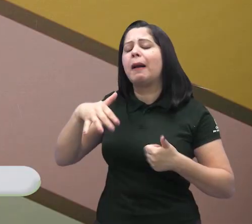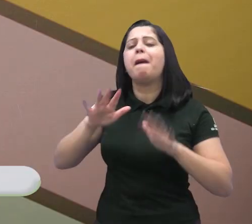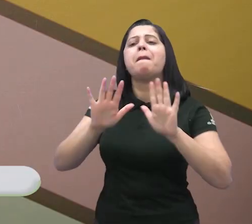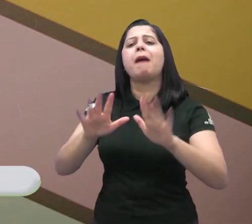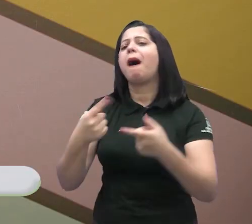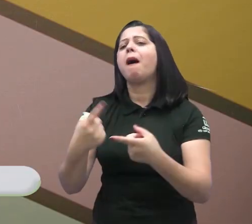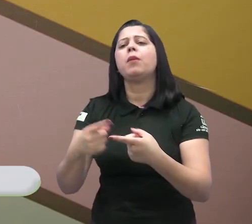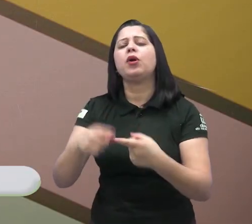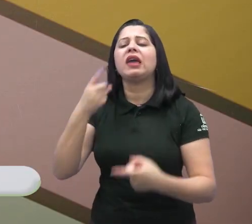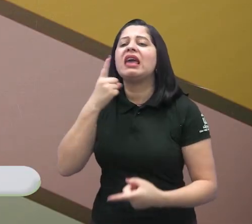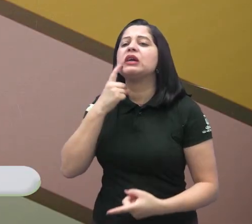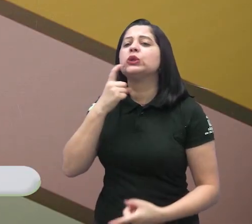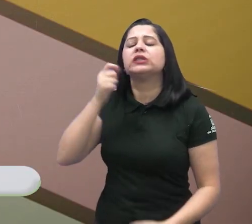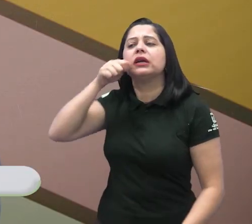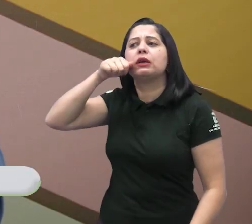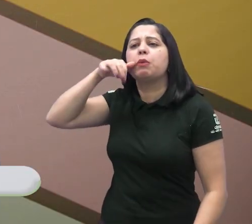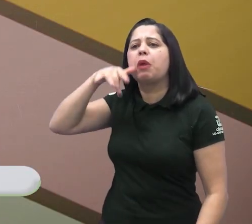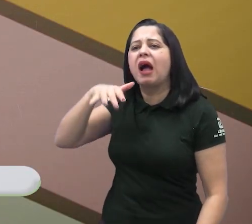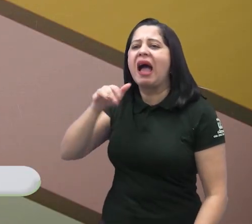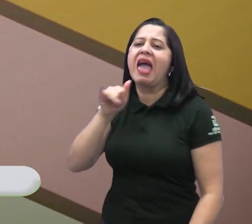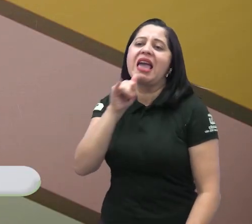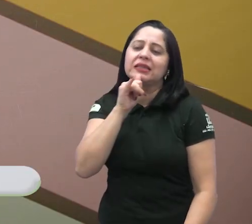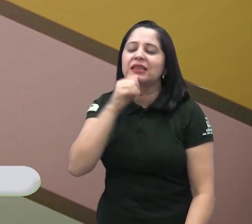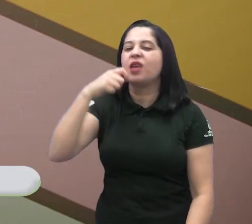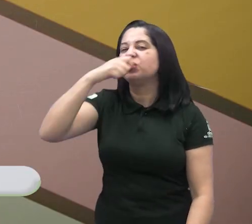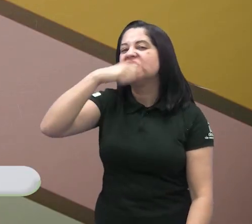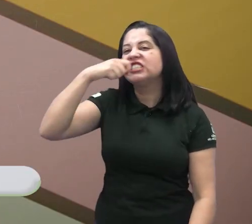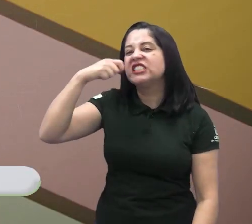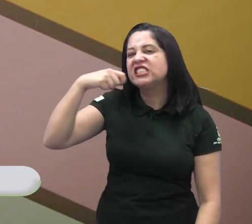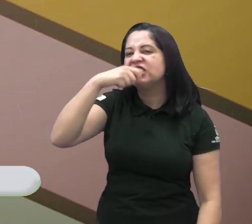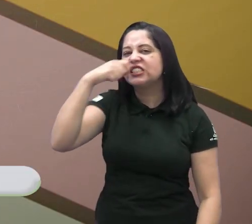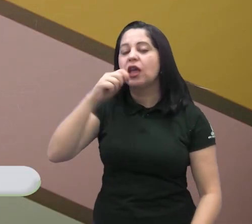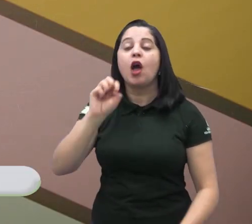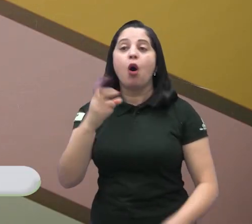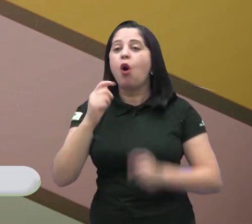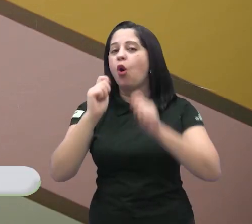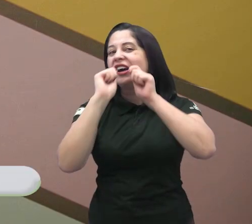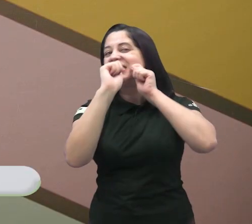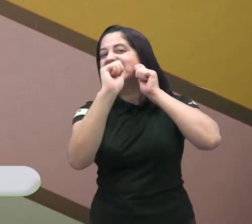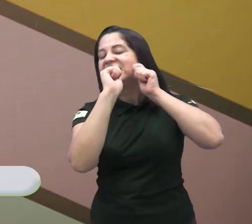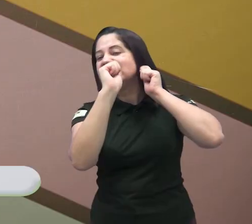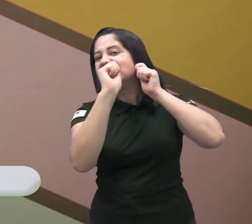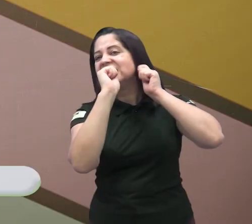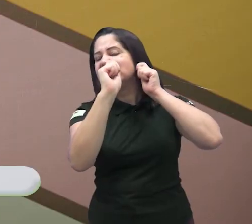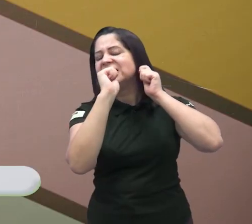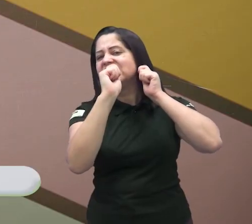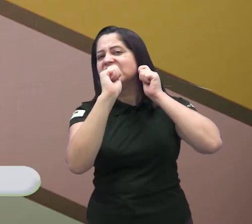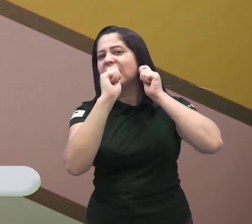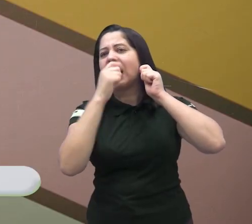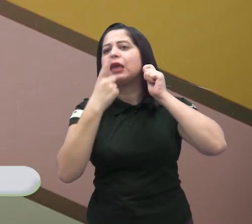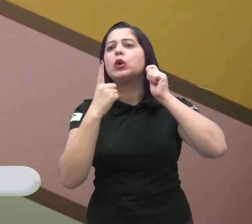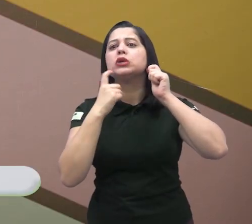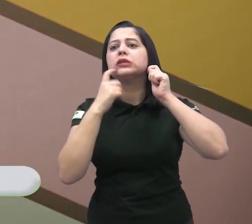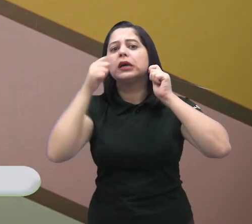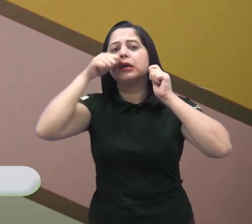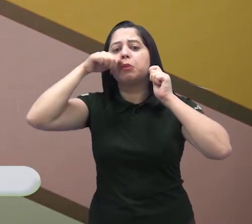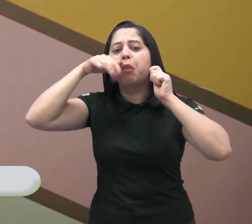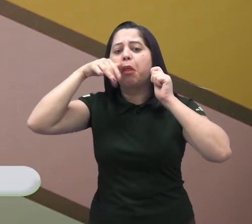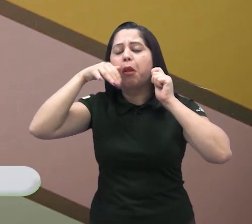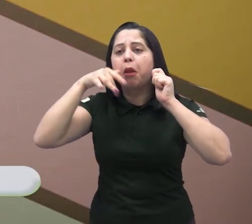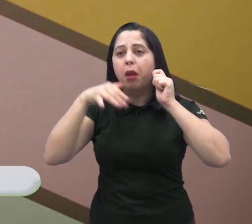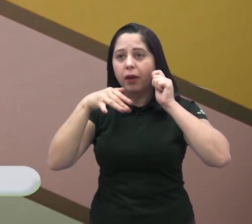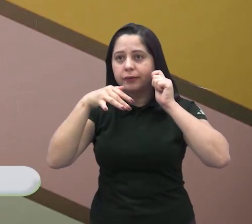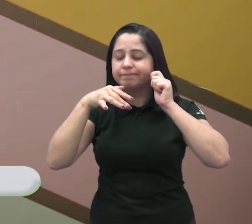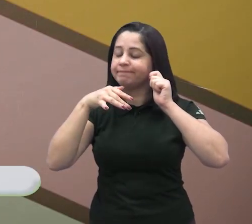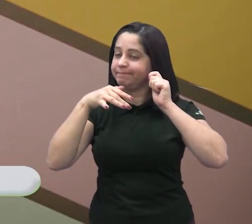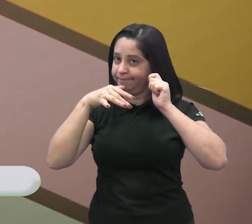às vezes, ou quando a pessoa escova, ou quando de vez em quando vai lá, põe o fio dental e sangra. Na verdade, a gengiva, ela precisa ser muito